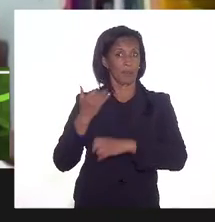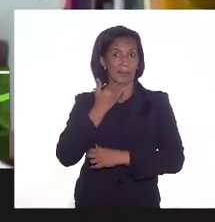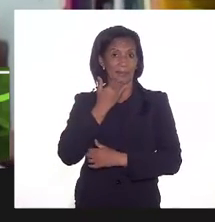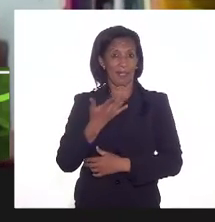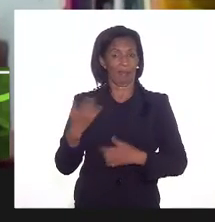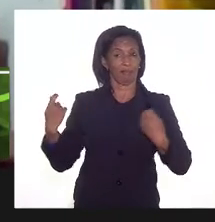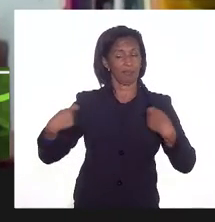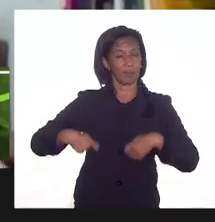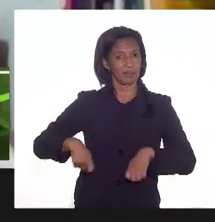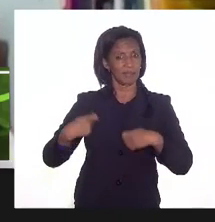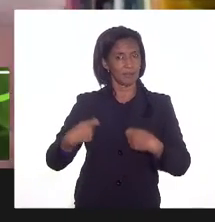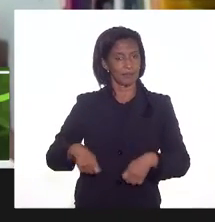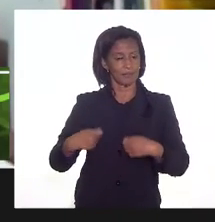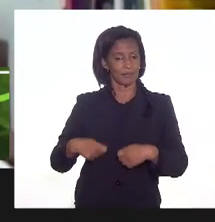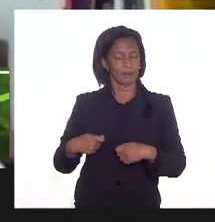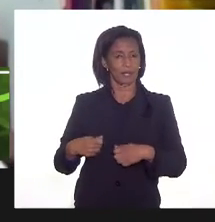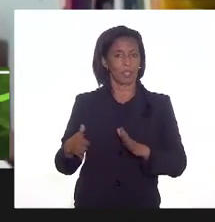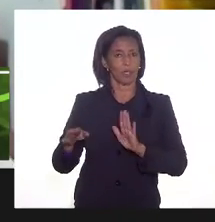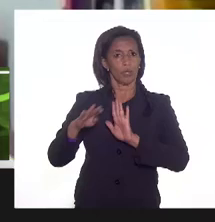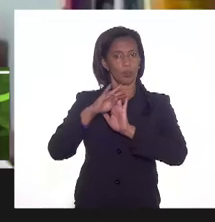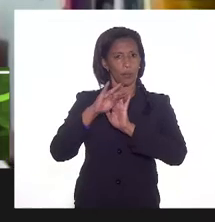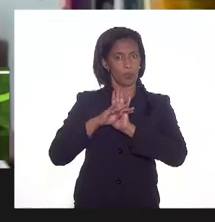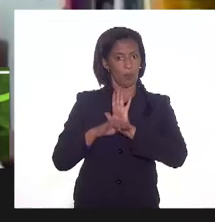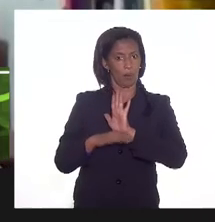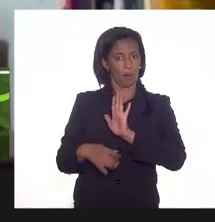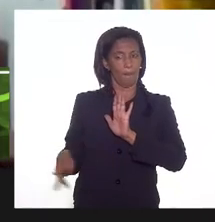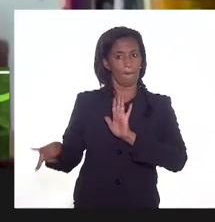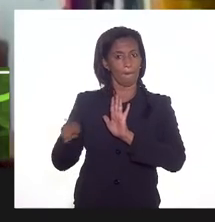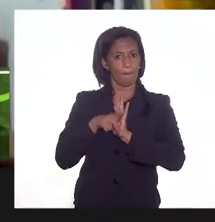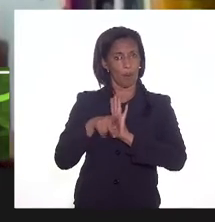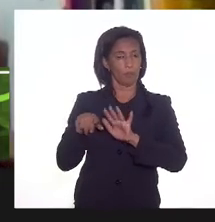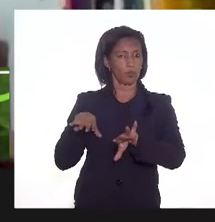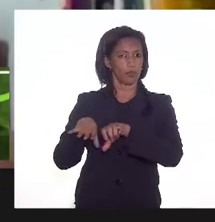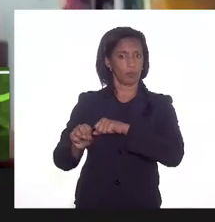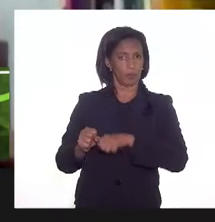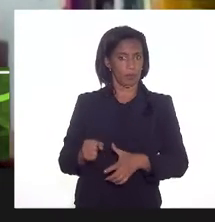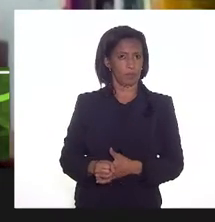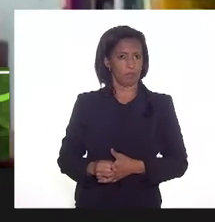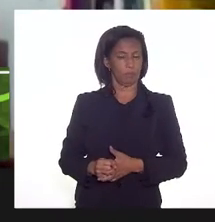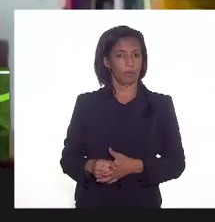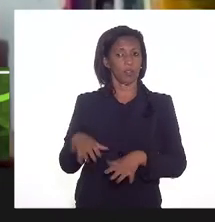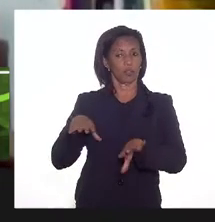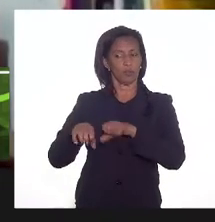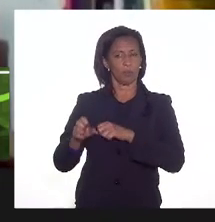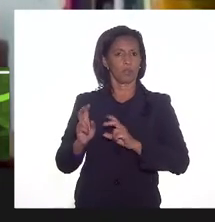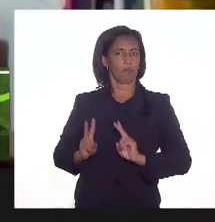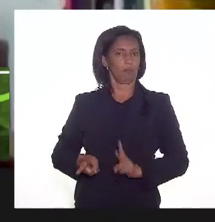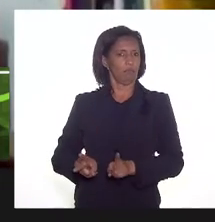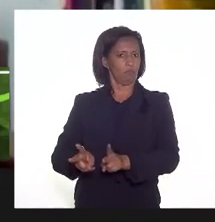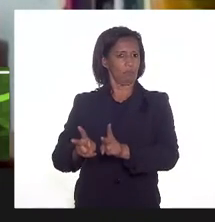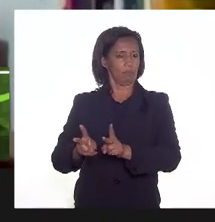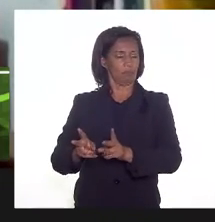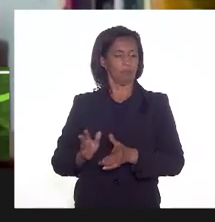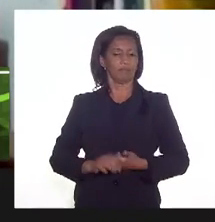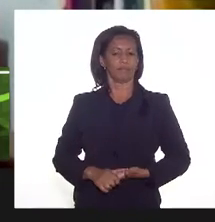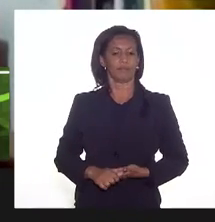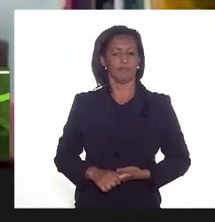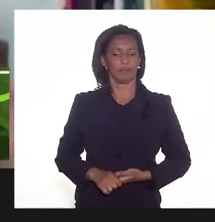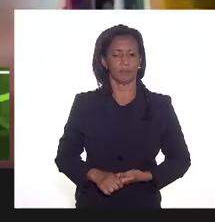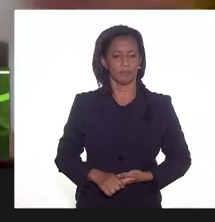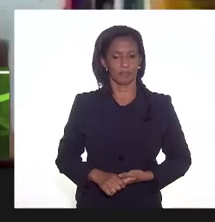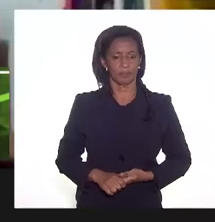e a necessidade de programas efetivos de formação e de formação permanente no campo da cultura